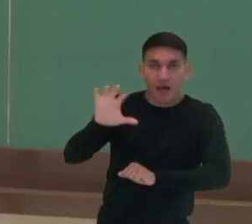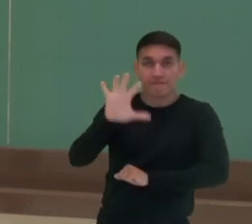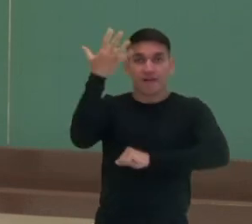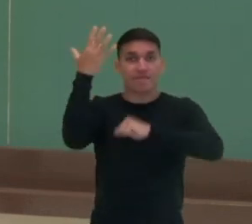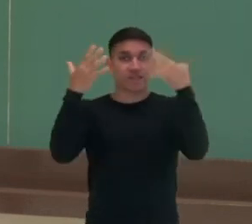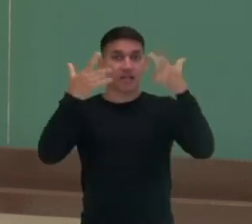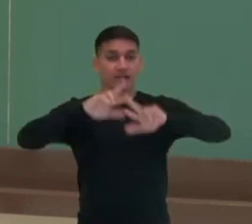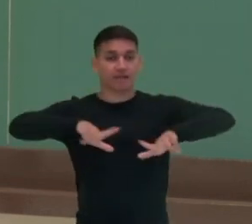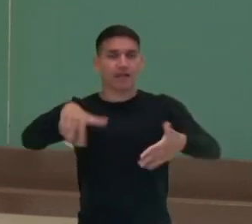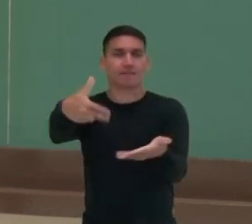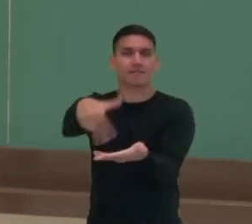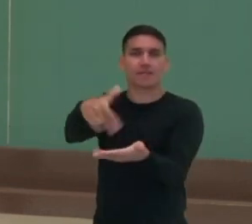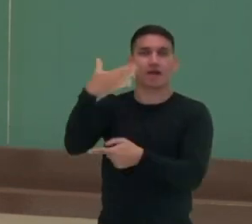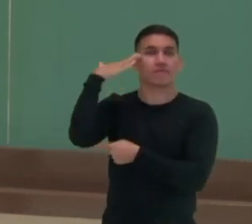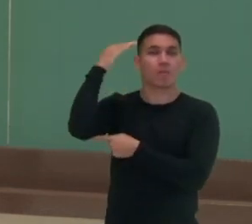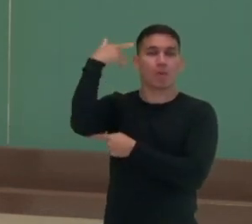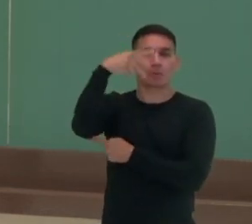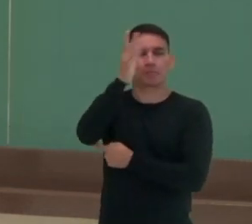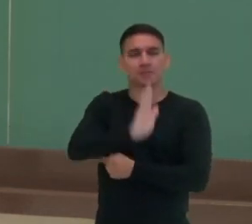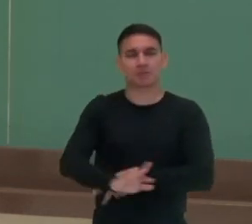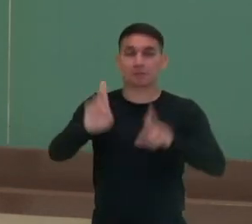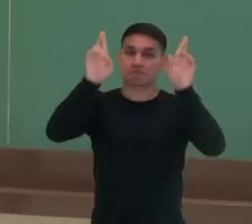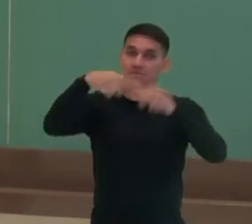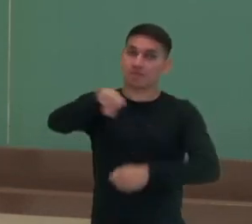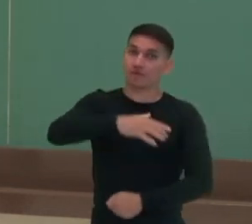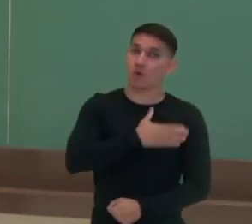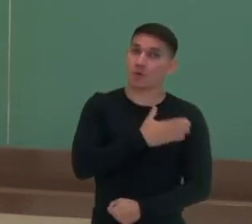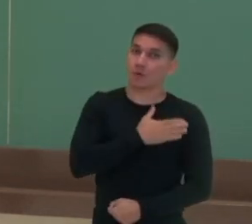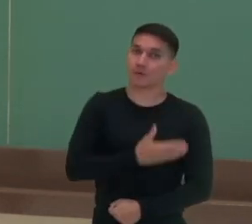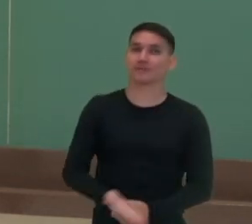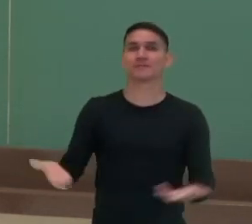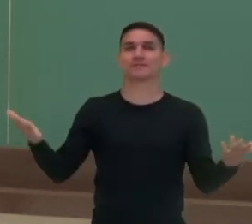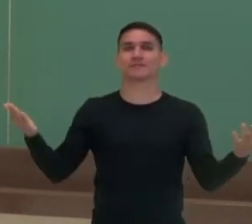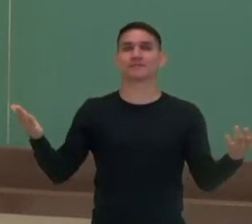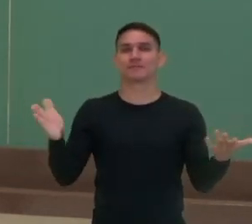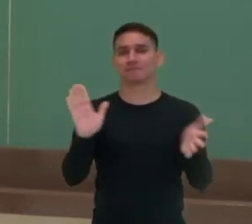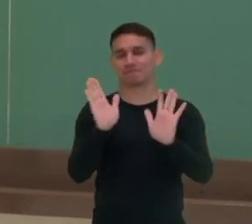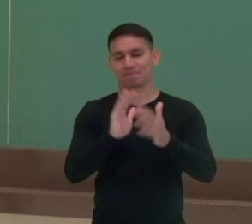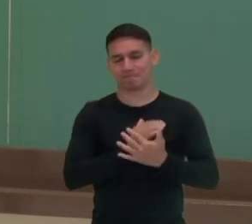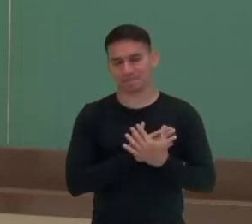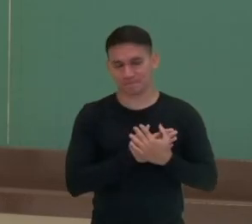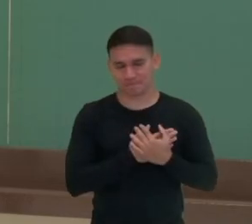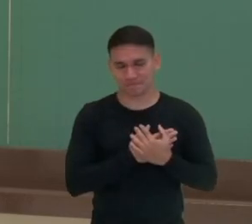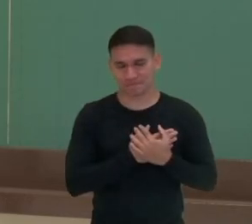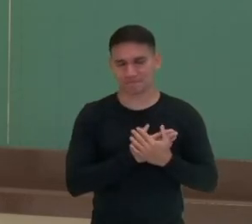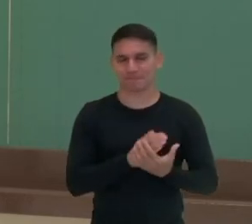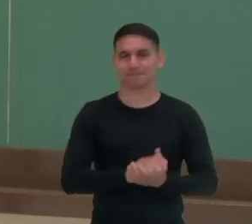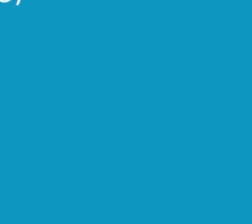danças populares do Brasil. Eu espero que você tenha gostado e até breve!